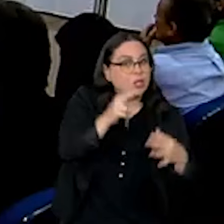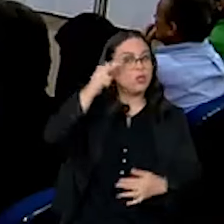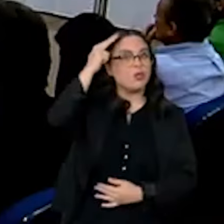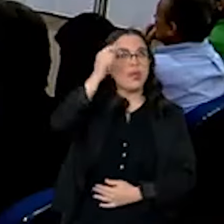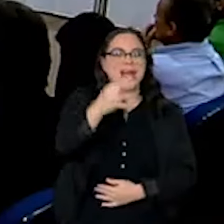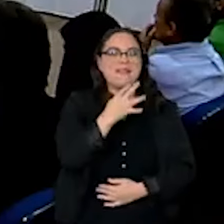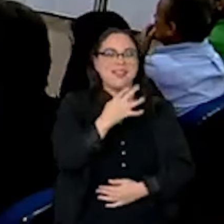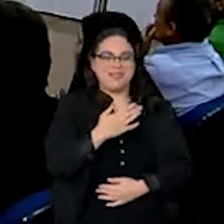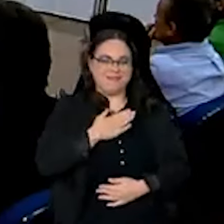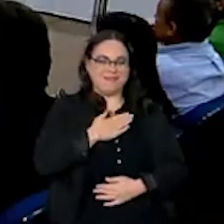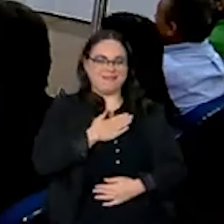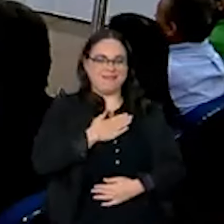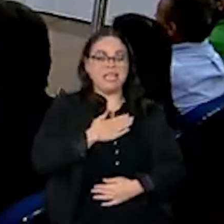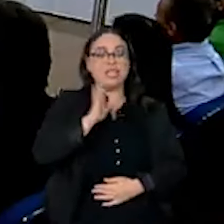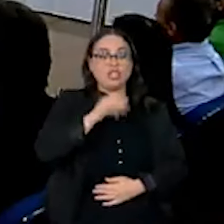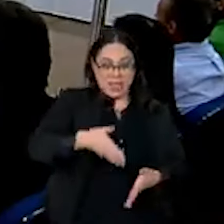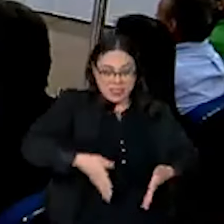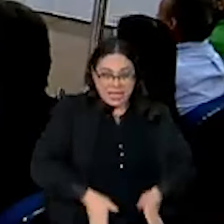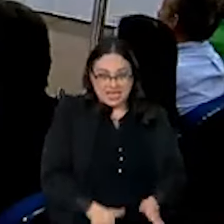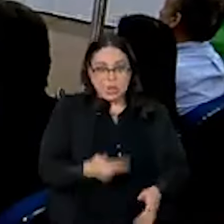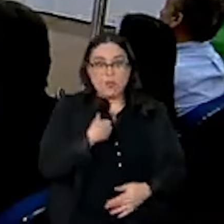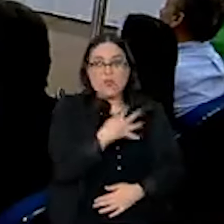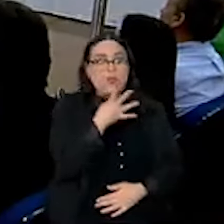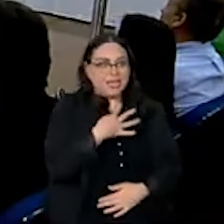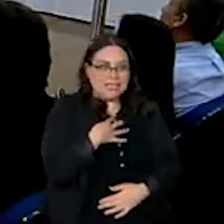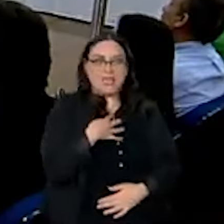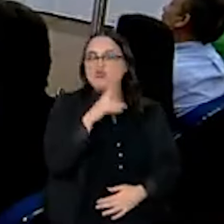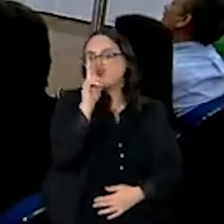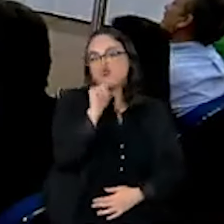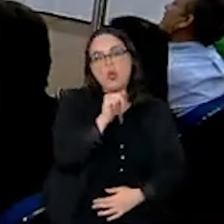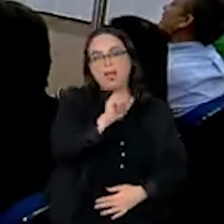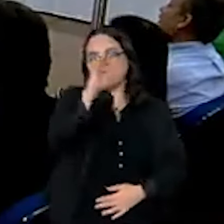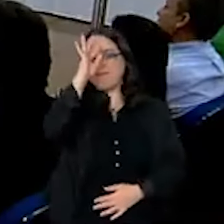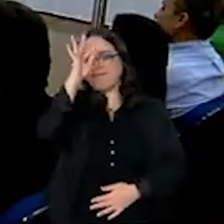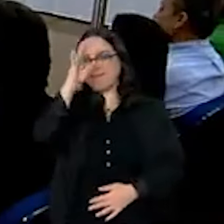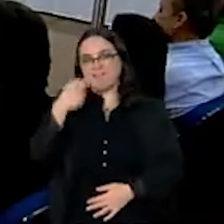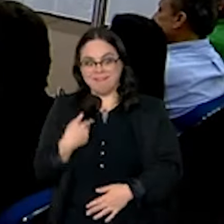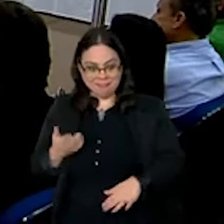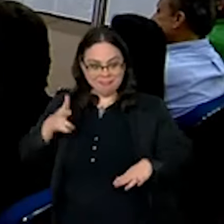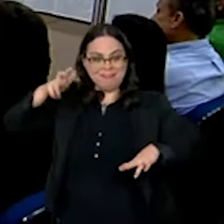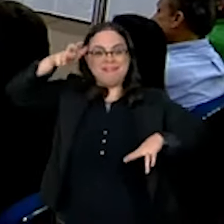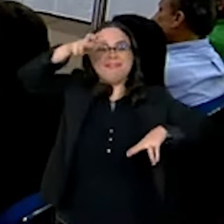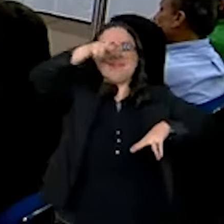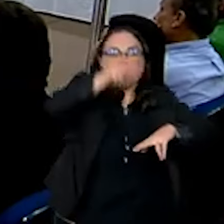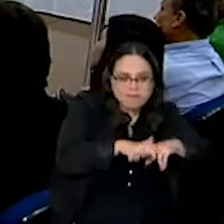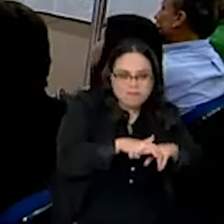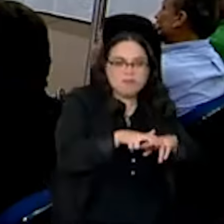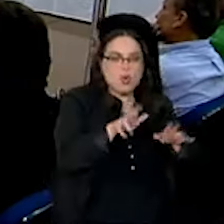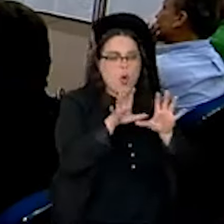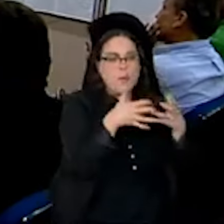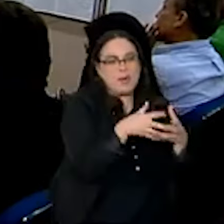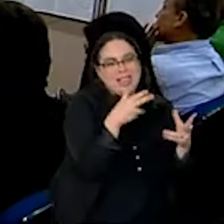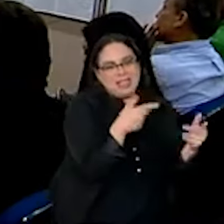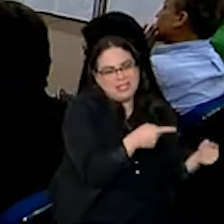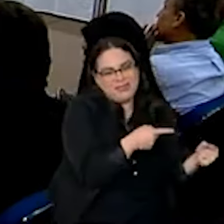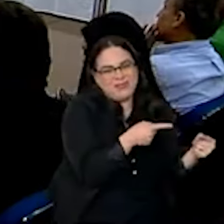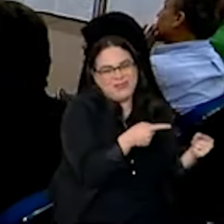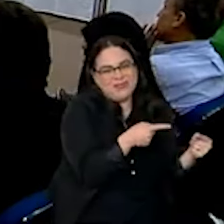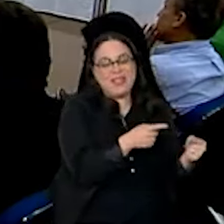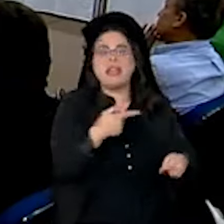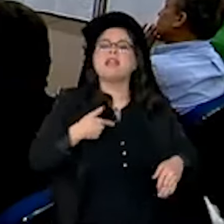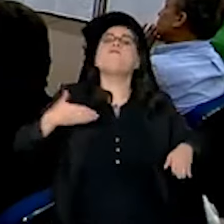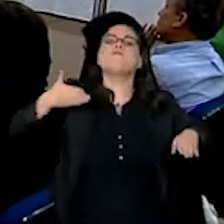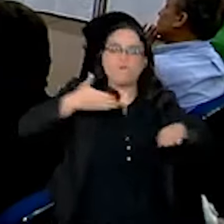me conhecer desde que nasceu e jamais imaginou que eu fosse colocar os pés numa comunidade daquela. E eu